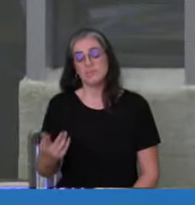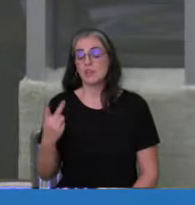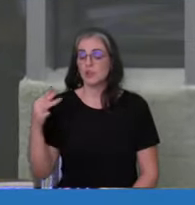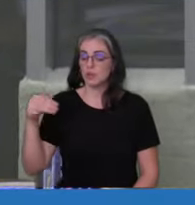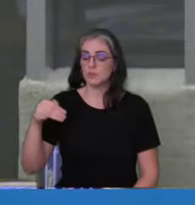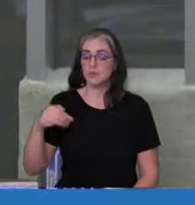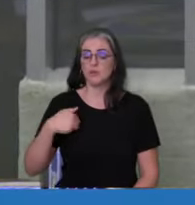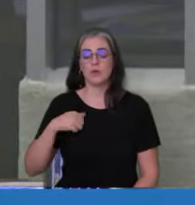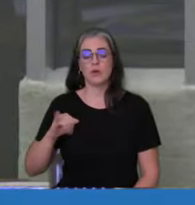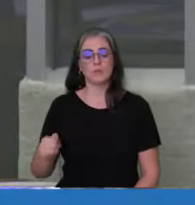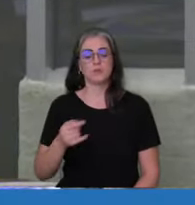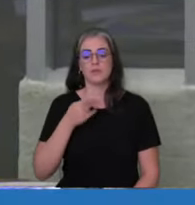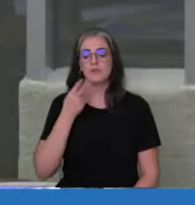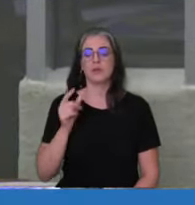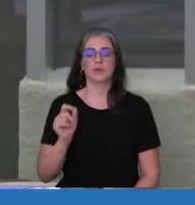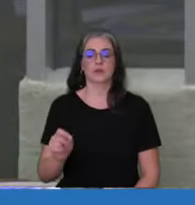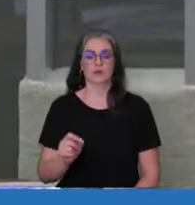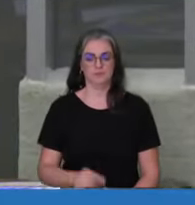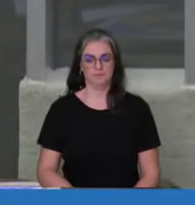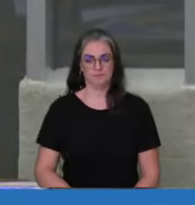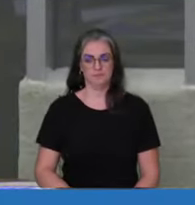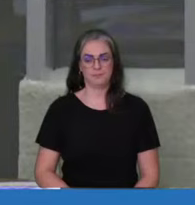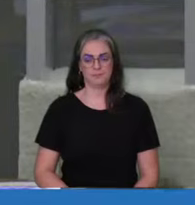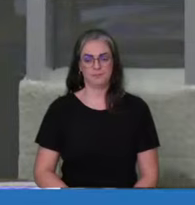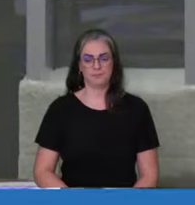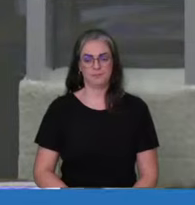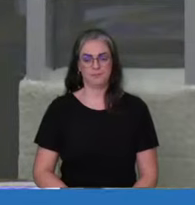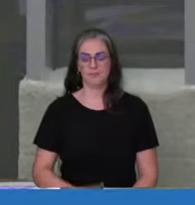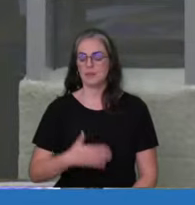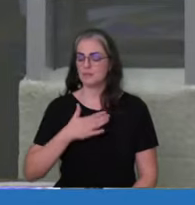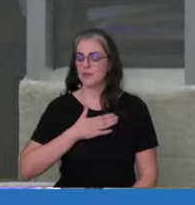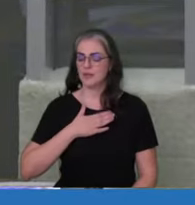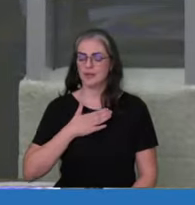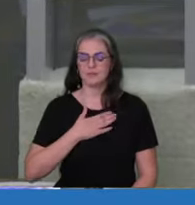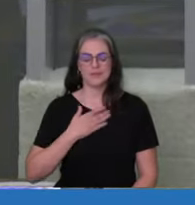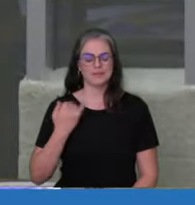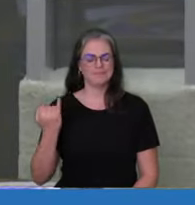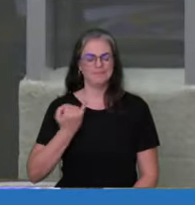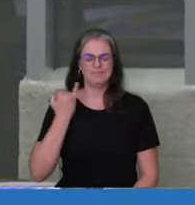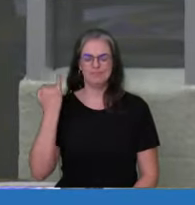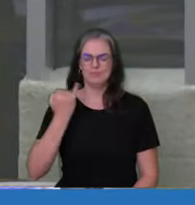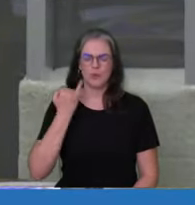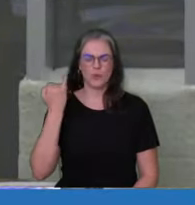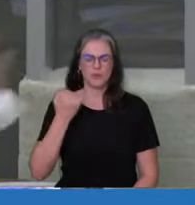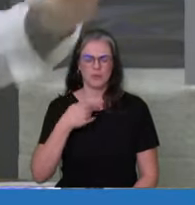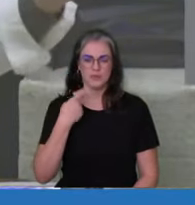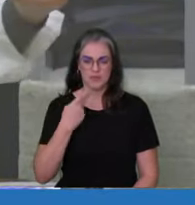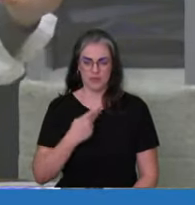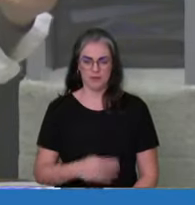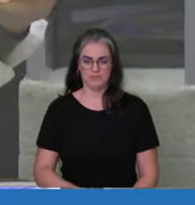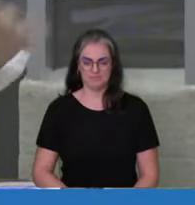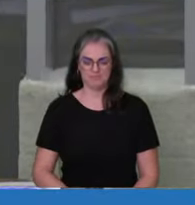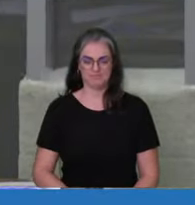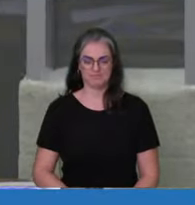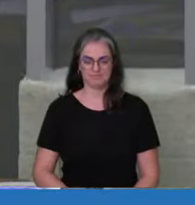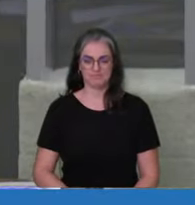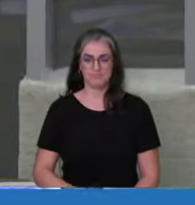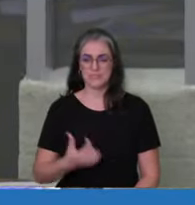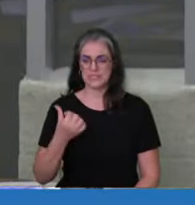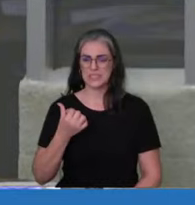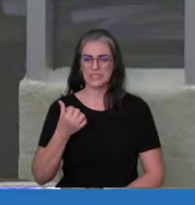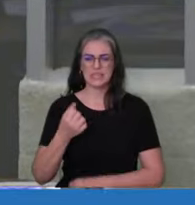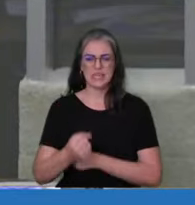registrar algumas palavras que para mim são muito significativas. Nesses 6 anos,